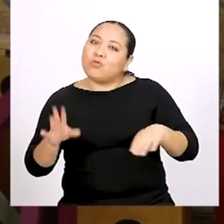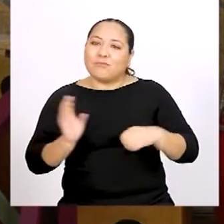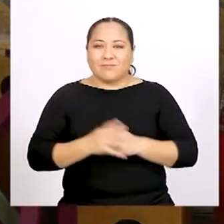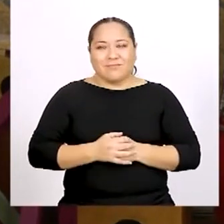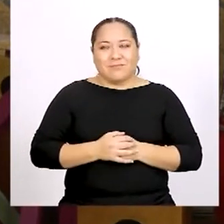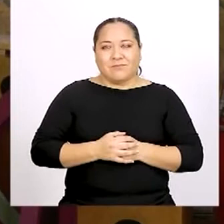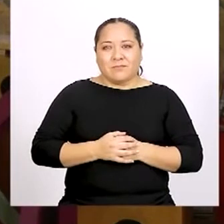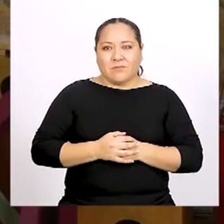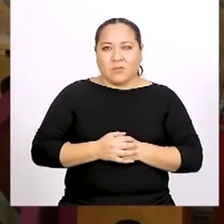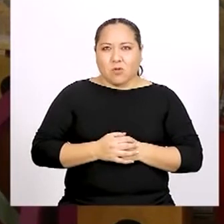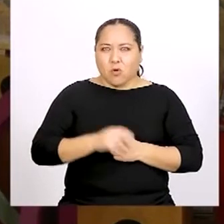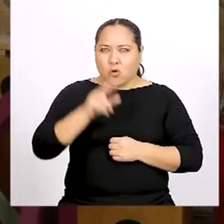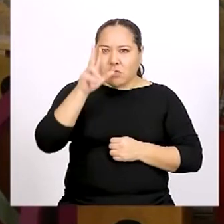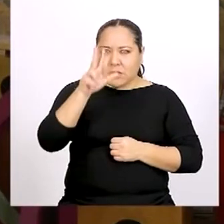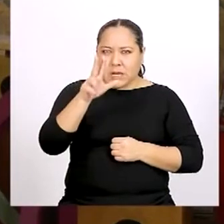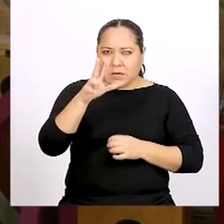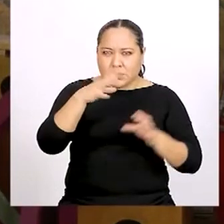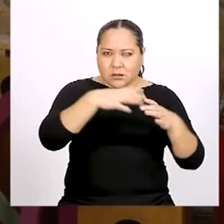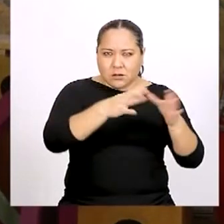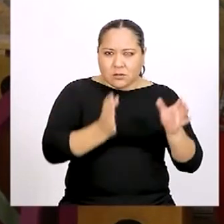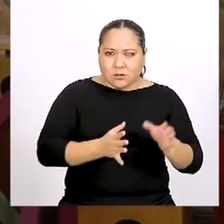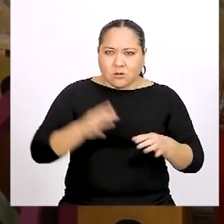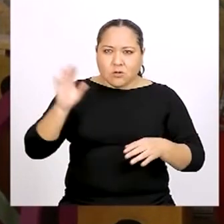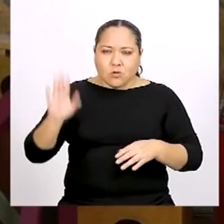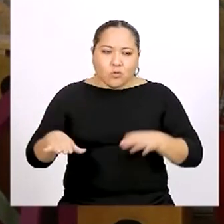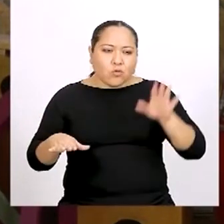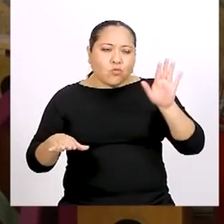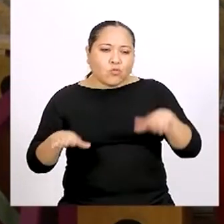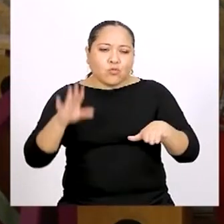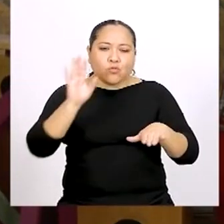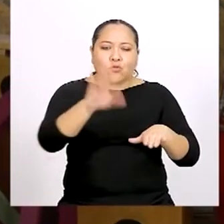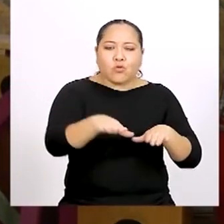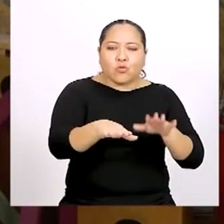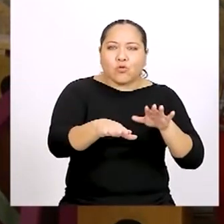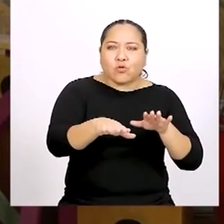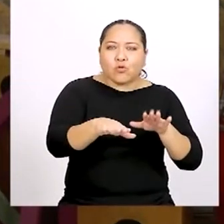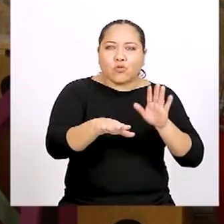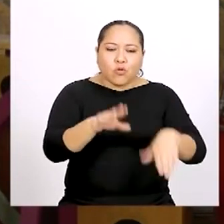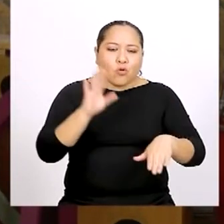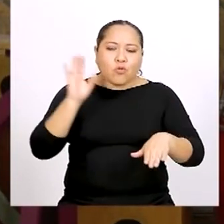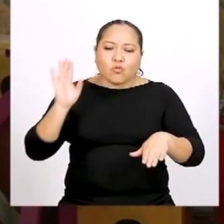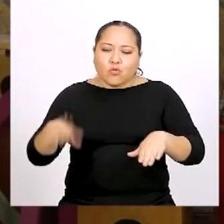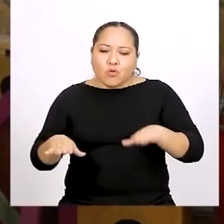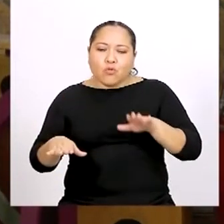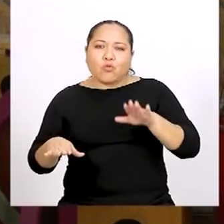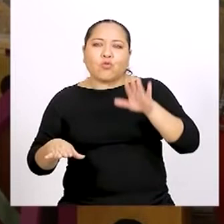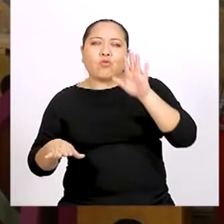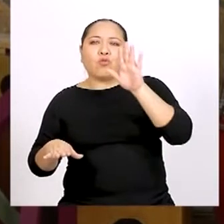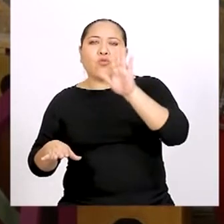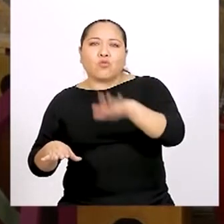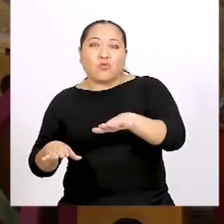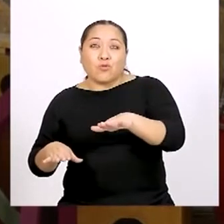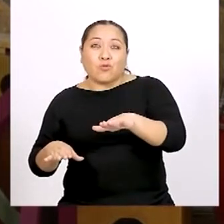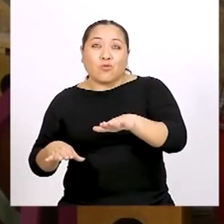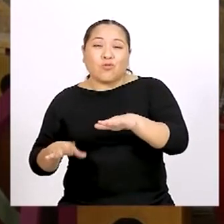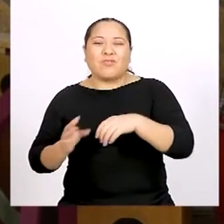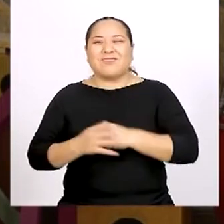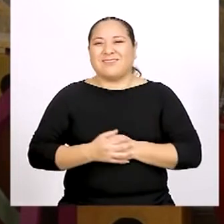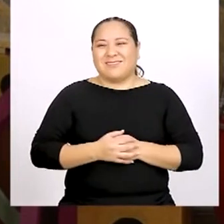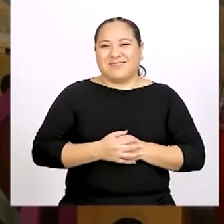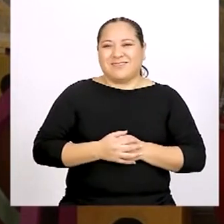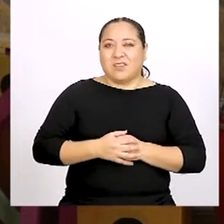tum. O tres tambores. Tum, tum, tum, tum, tum.